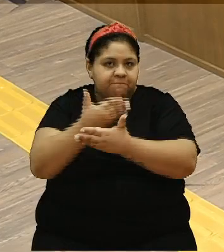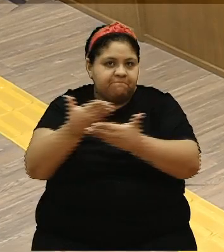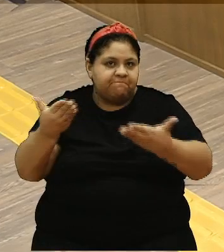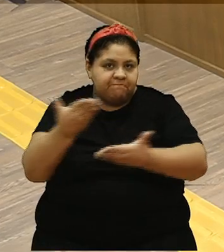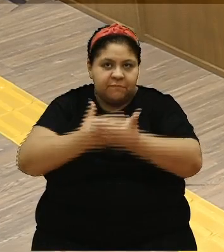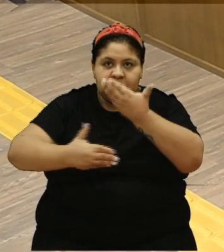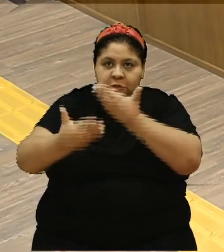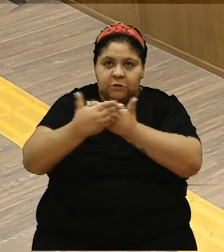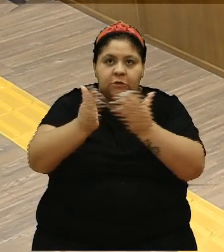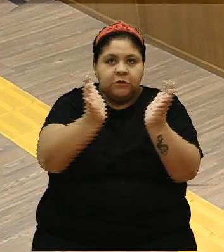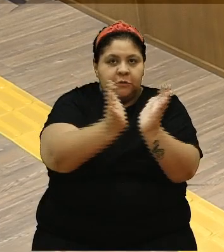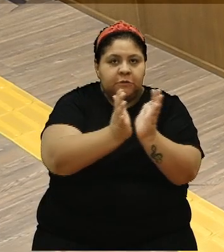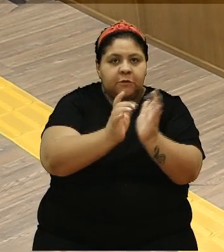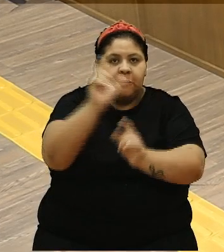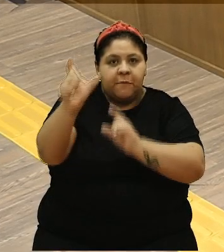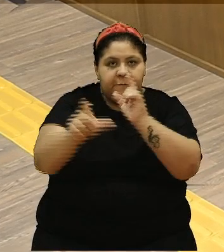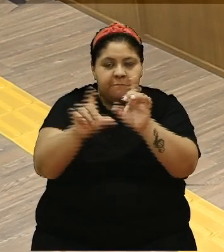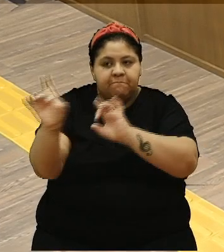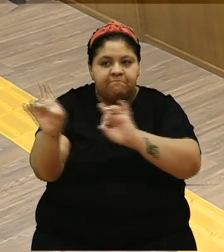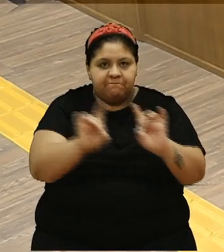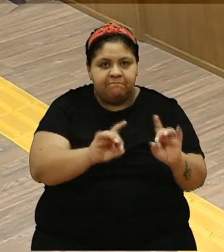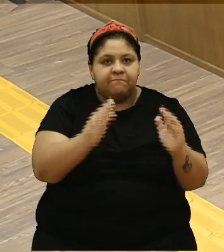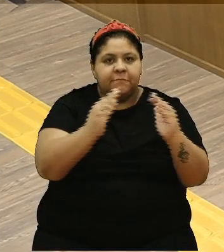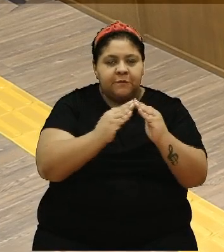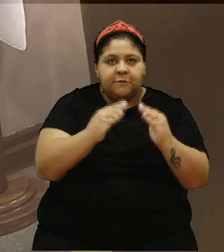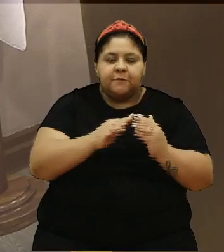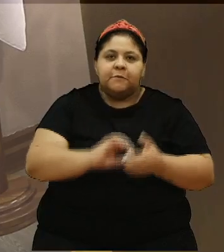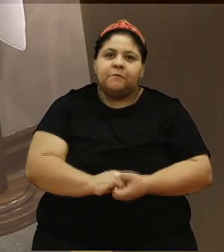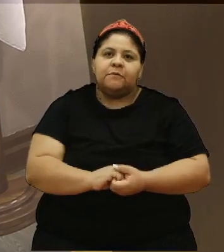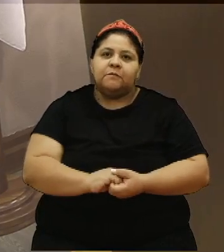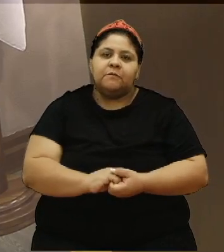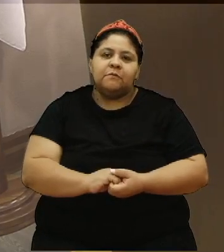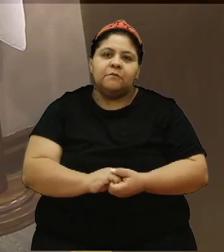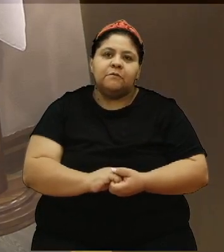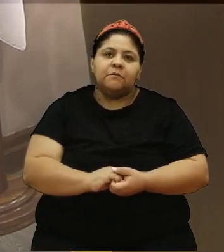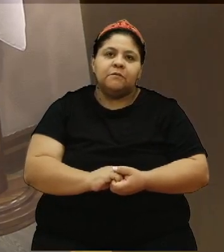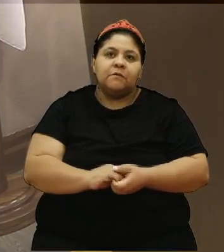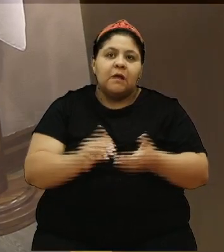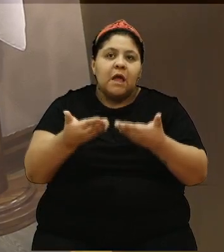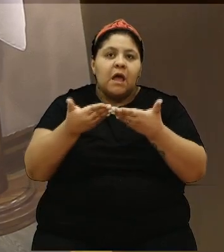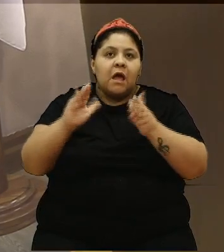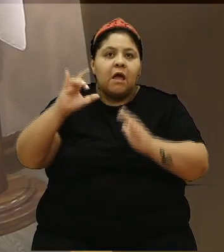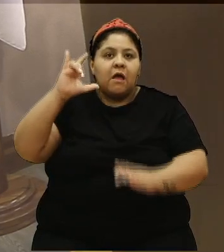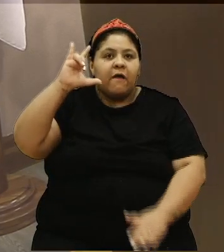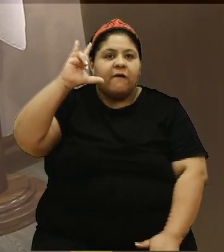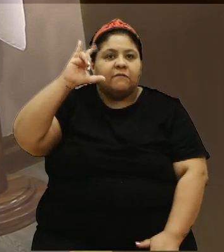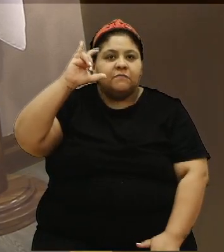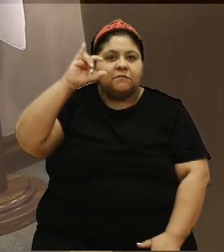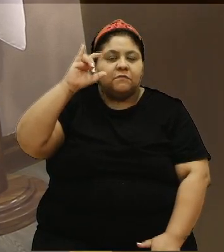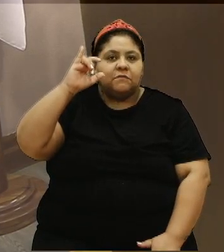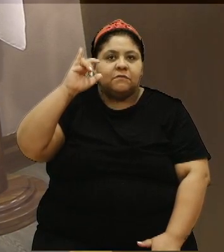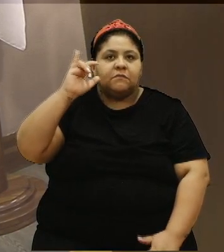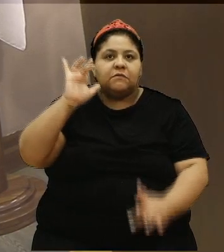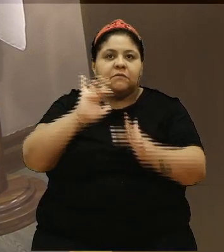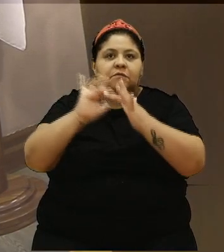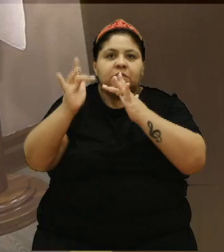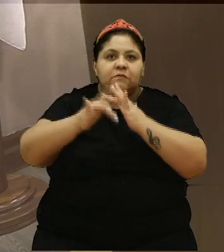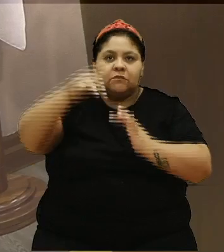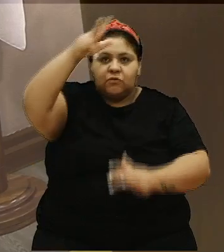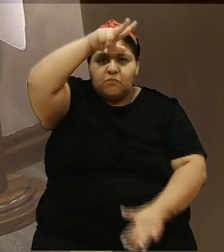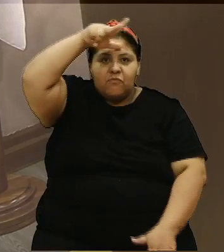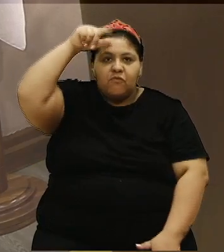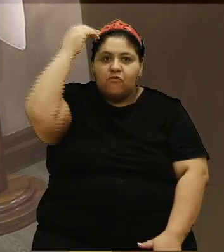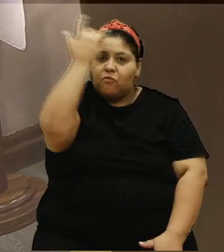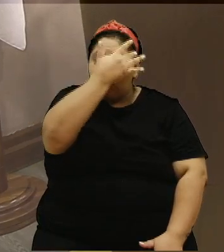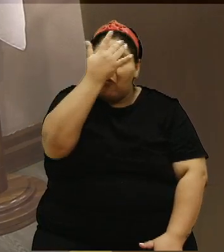todos os colegas aqui, pessoas que nos acompanham de casa daqui, abram o Instagram, as redes sociais do prefeito Adiló